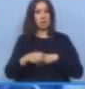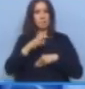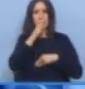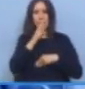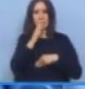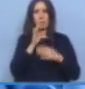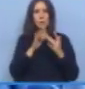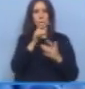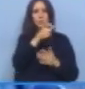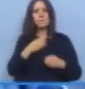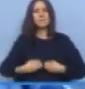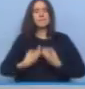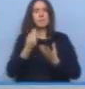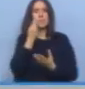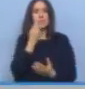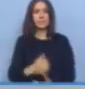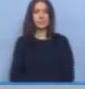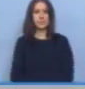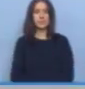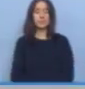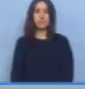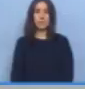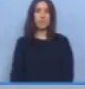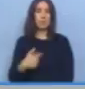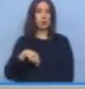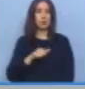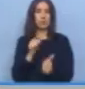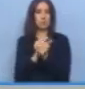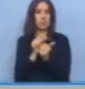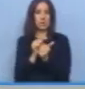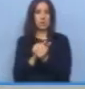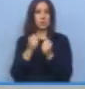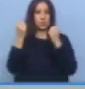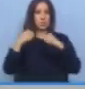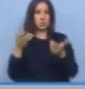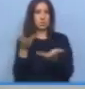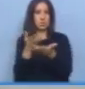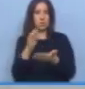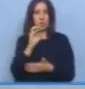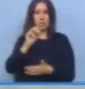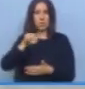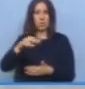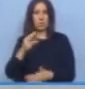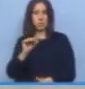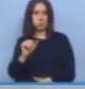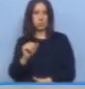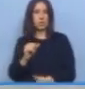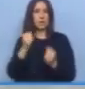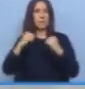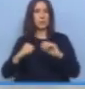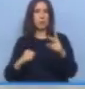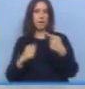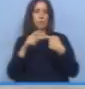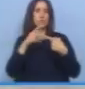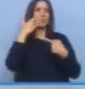no contacto com estas pessoas? Nós estamos a acompanhar estas negociações que estão a decorrer no seio das Nações Unidas, de dois pactos, um